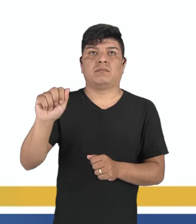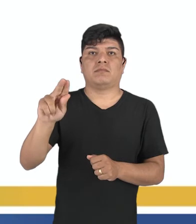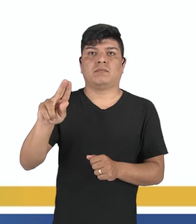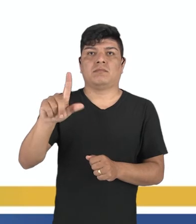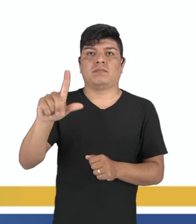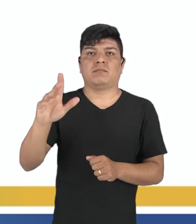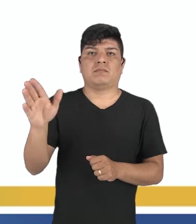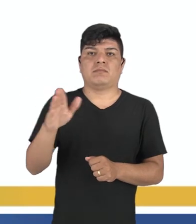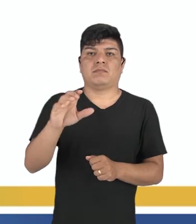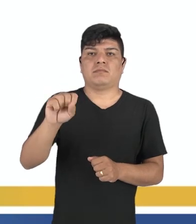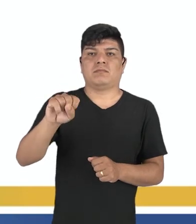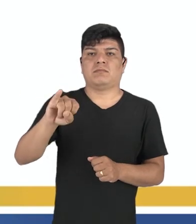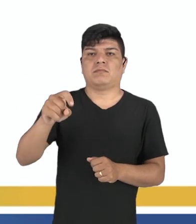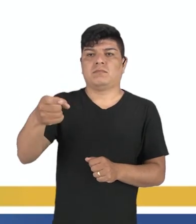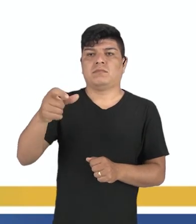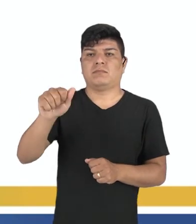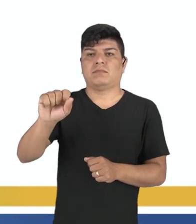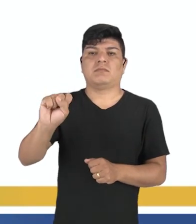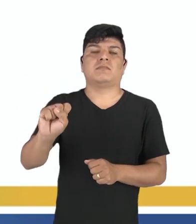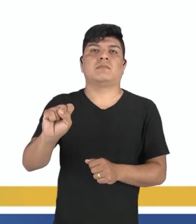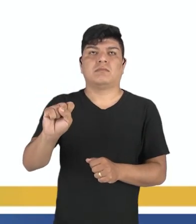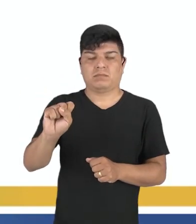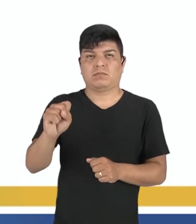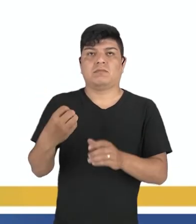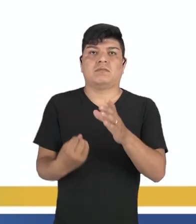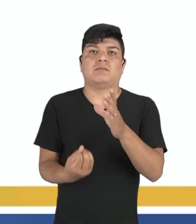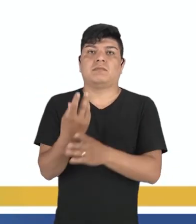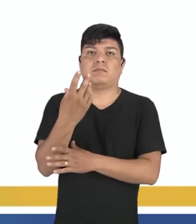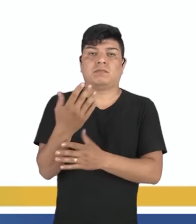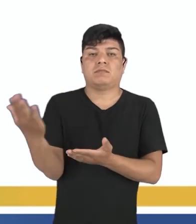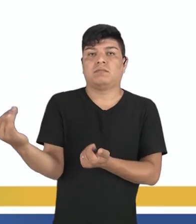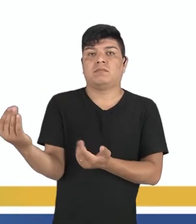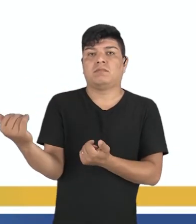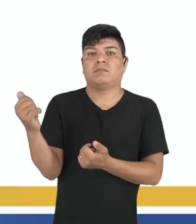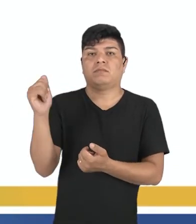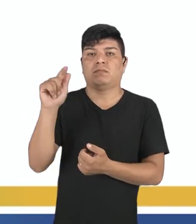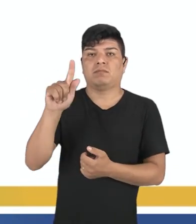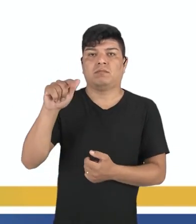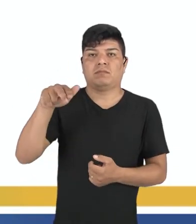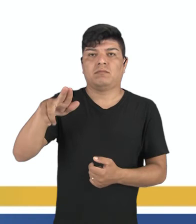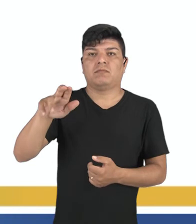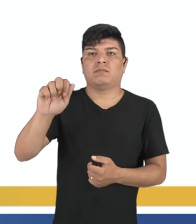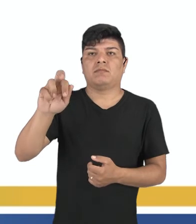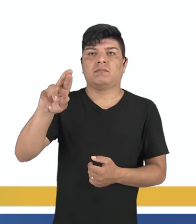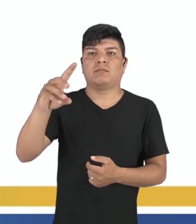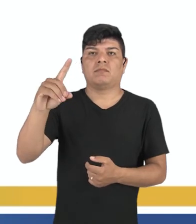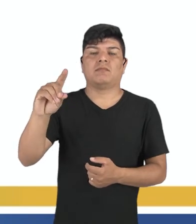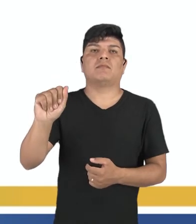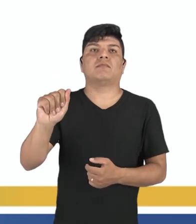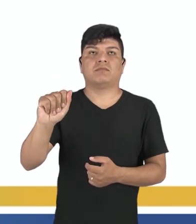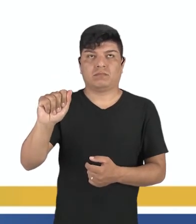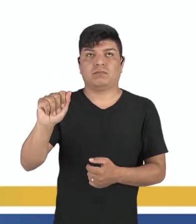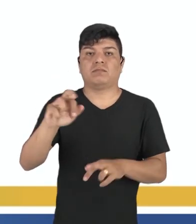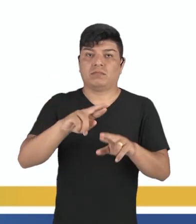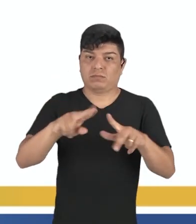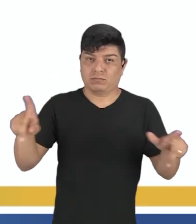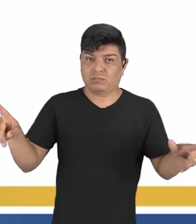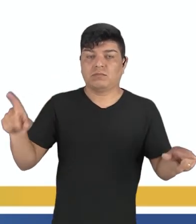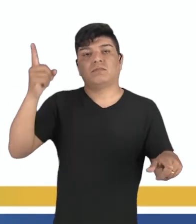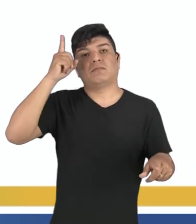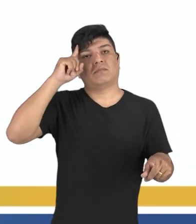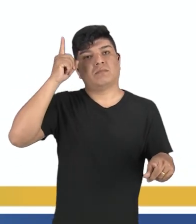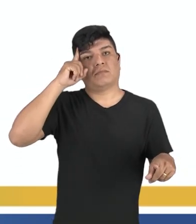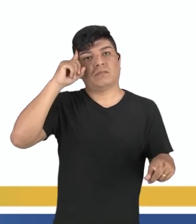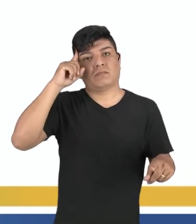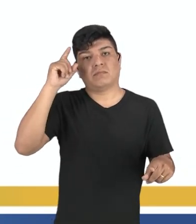a era do rock nacional revelado pela Jovem Guarda. O artista impõe letras marcadas pela contrariedade à rotina,